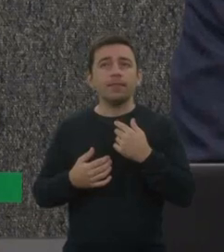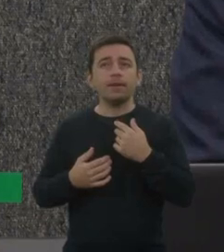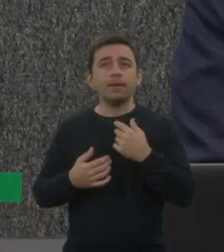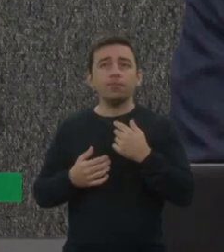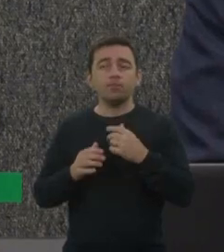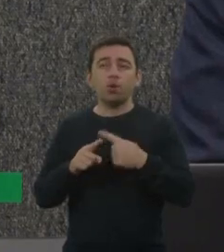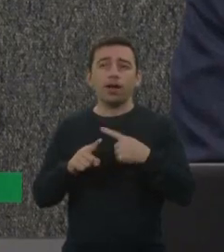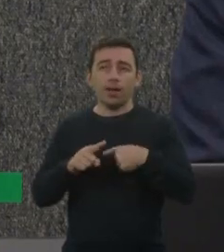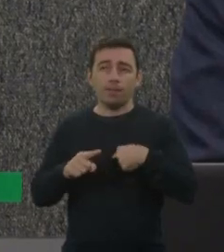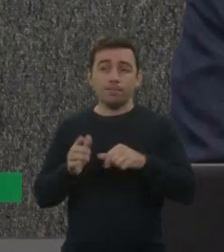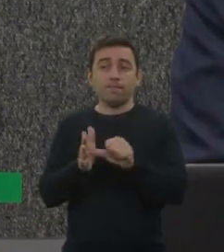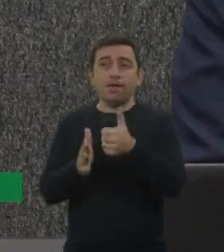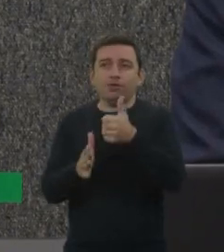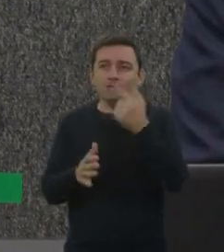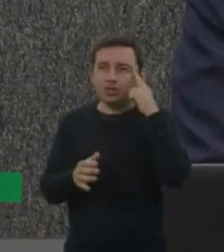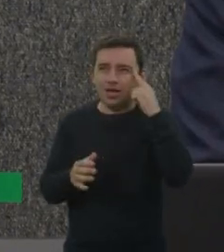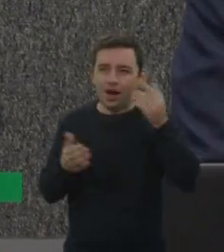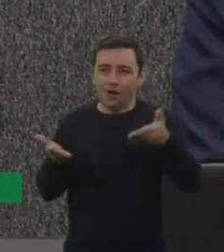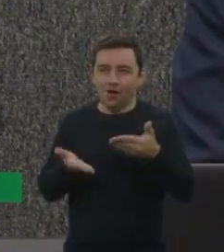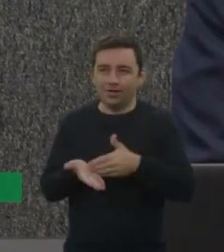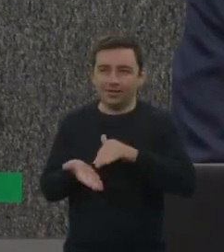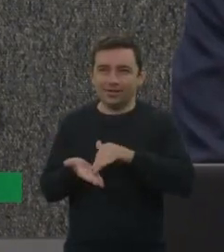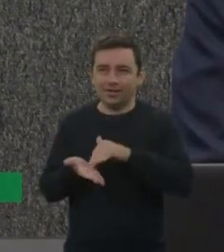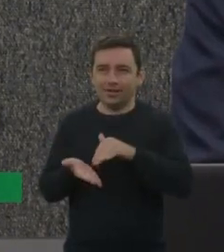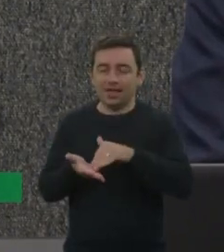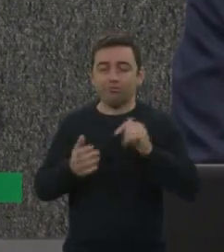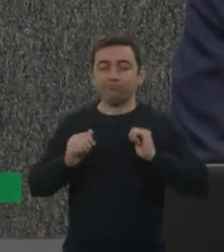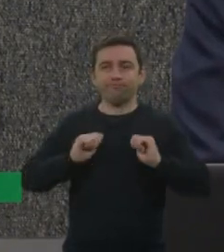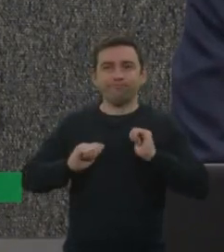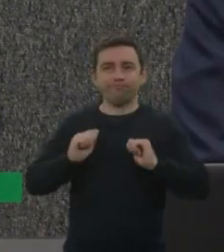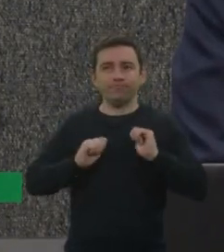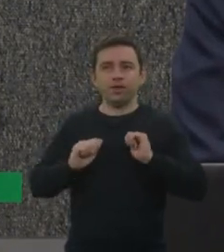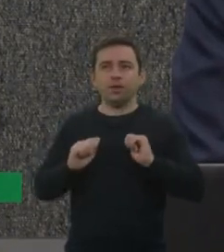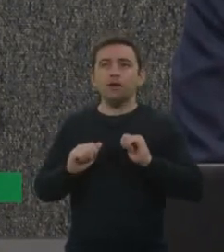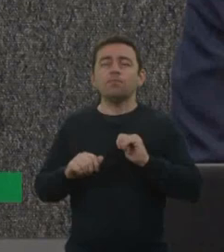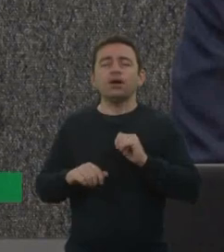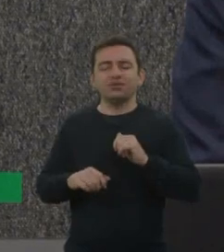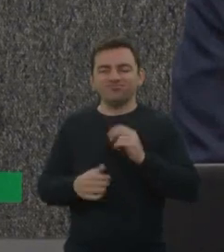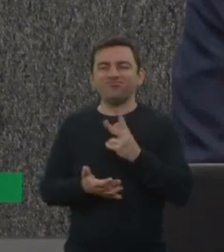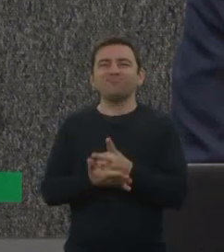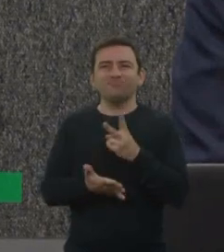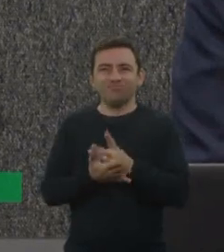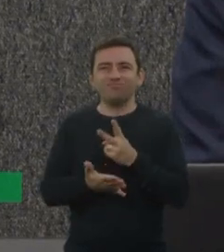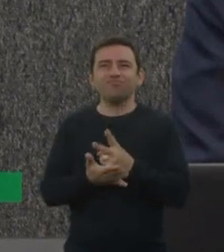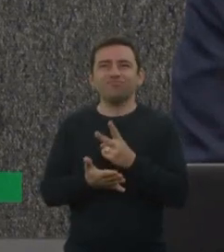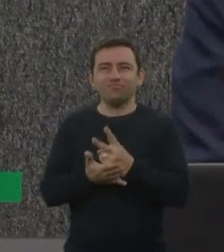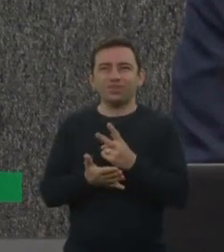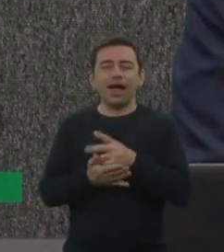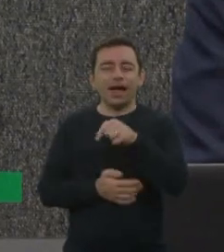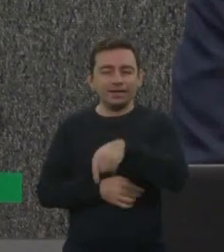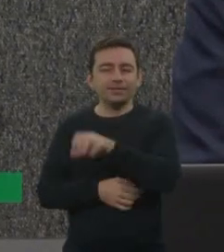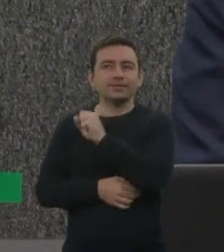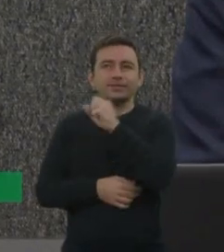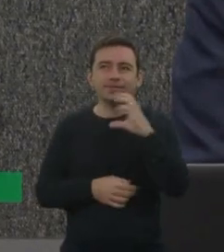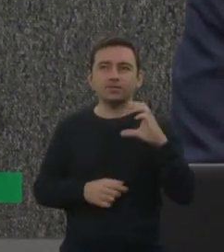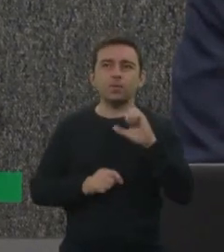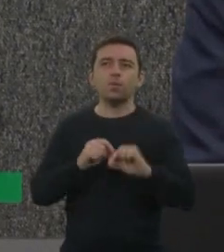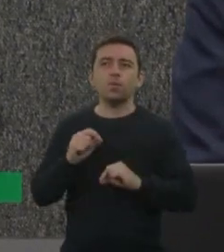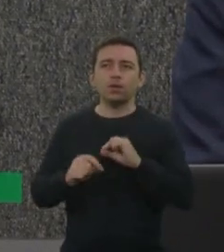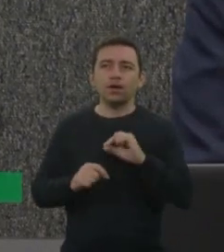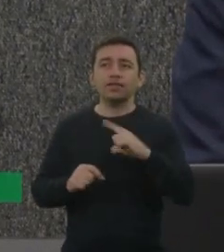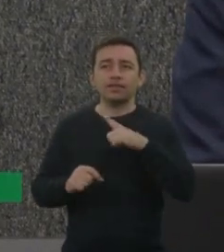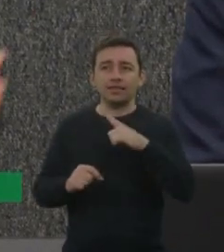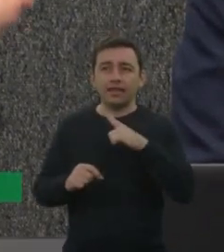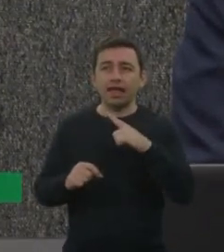de secretaria. Tomara que eu esteja equivocada. Mas ainda existe, também aqui em Santa Catarina, um